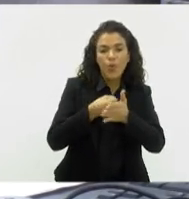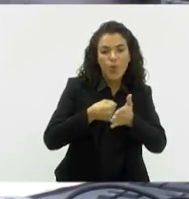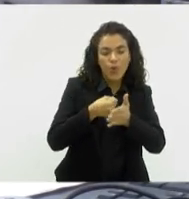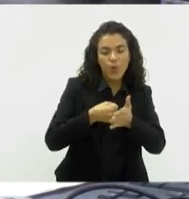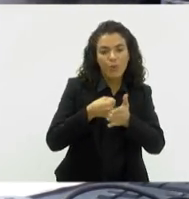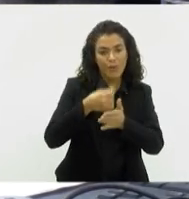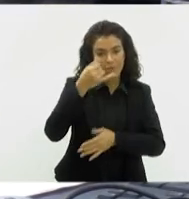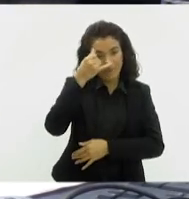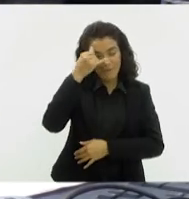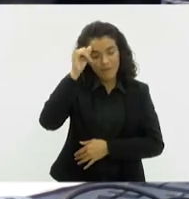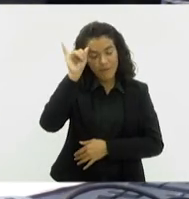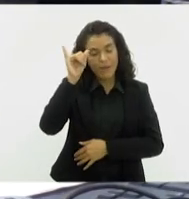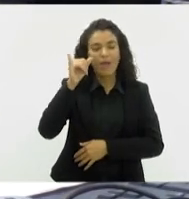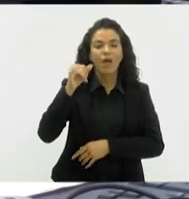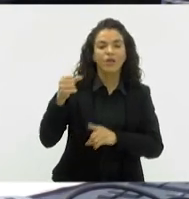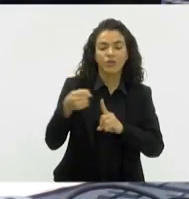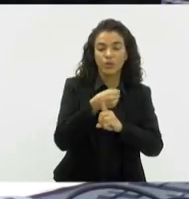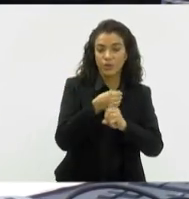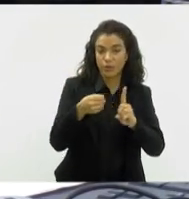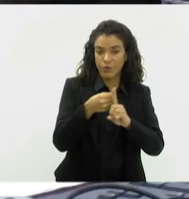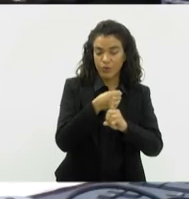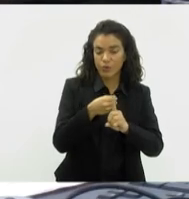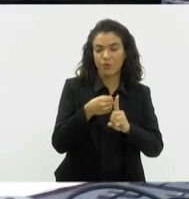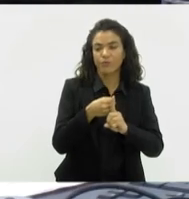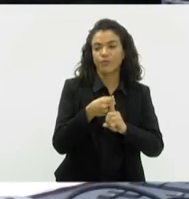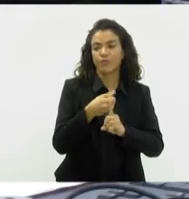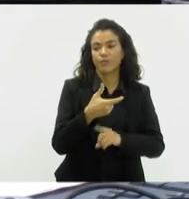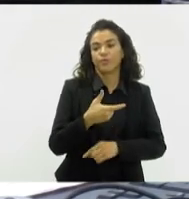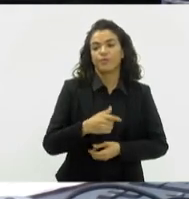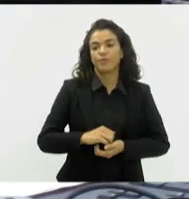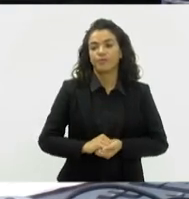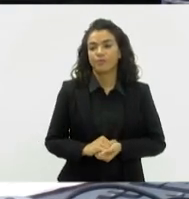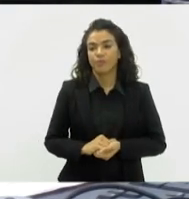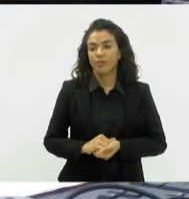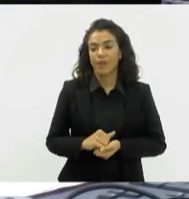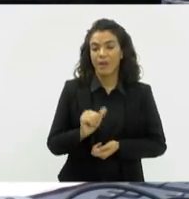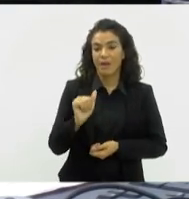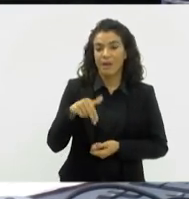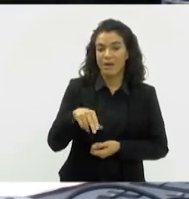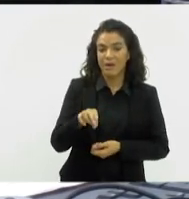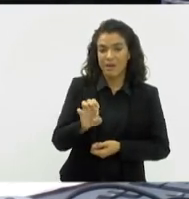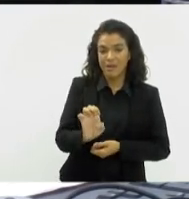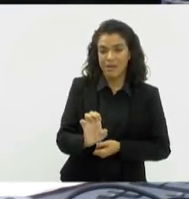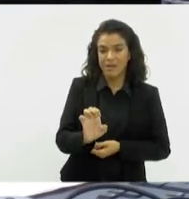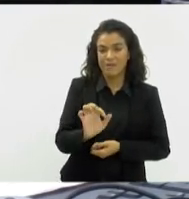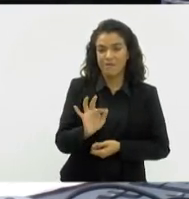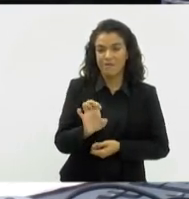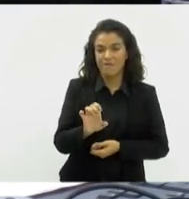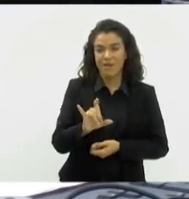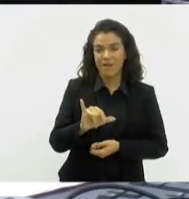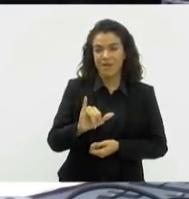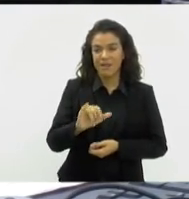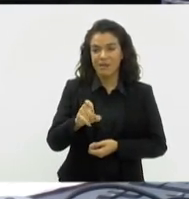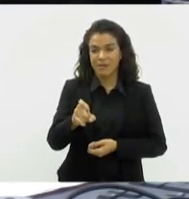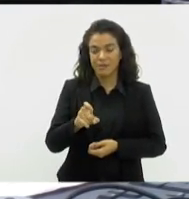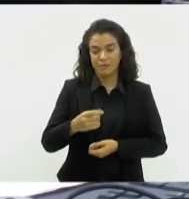mandato 2024-2028. São eles a senhora Anne Cláudia Félix da Silva. Está presente, senhora